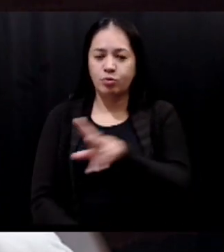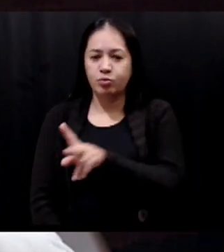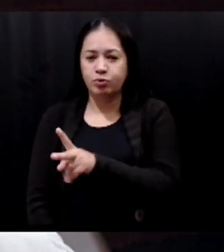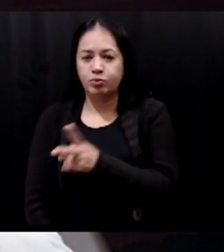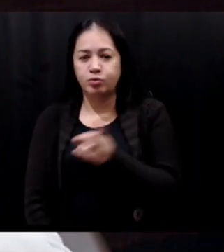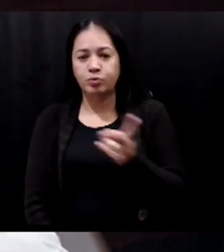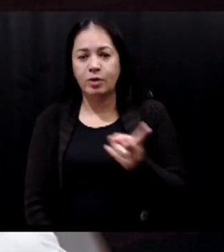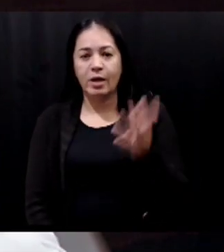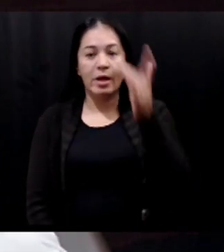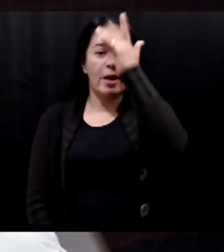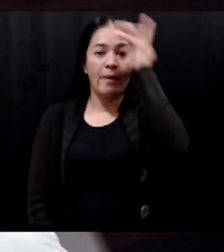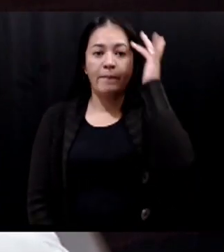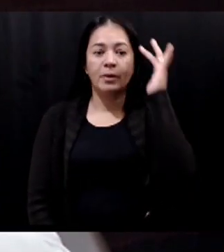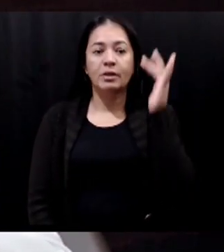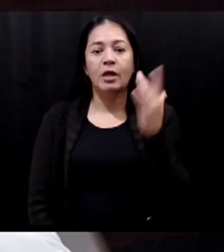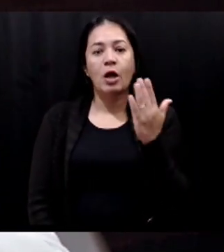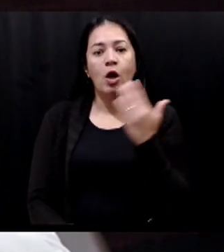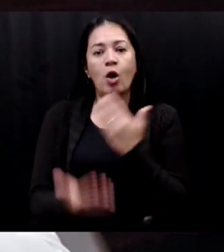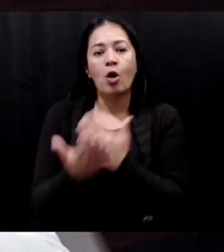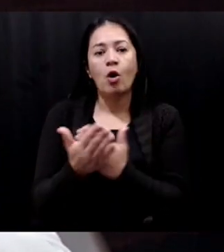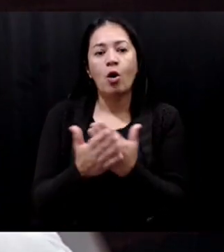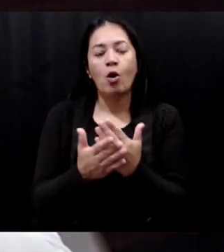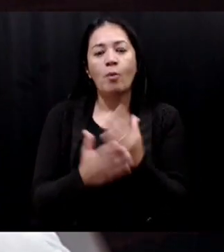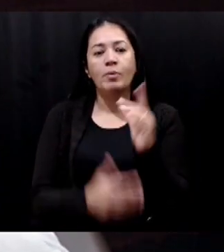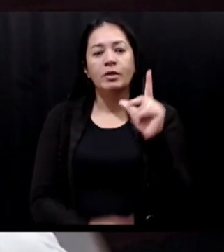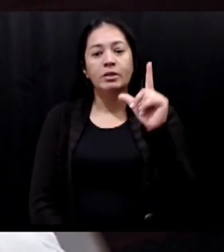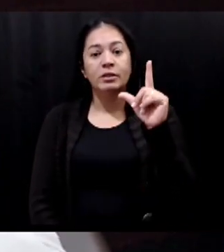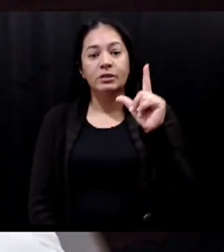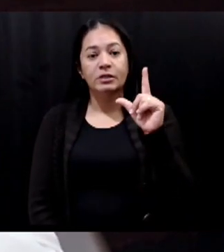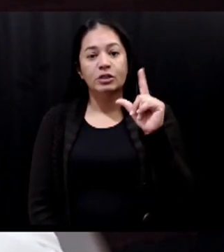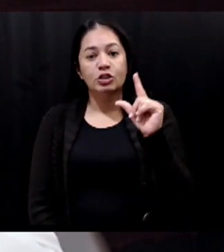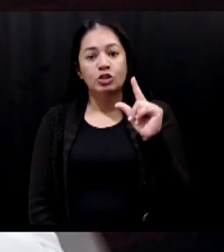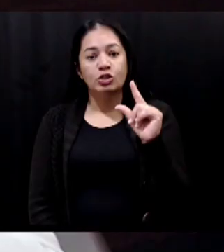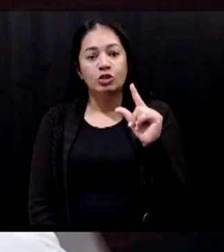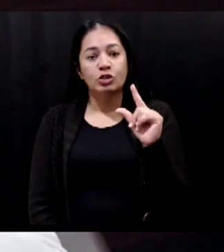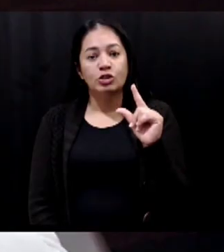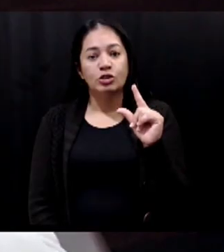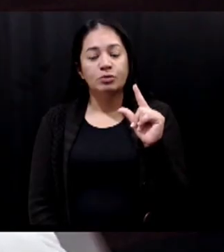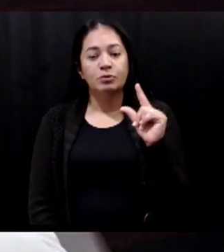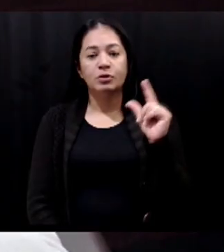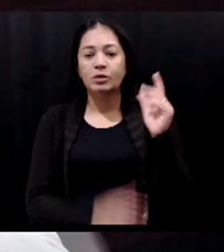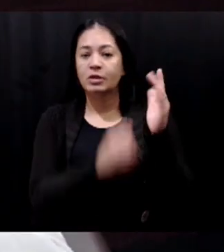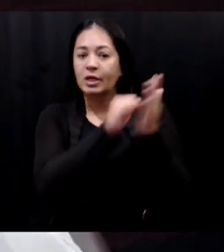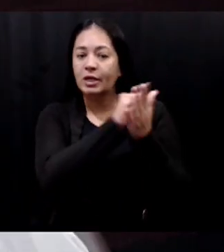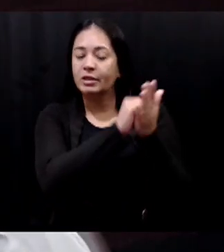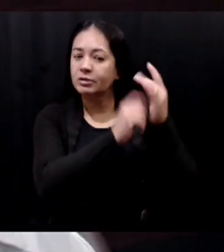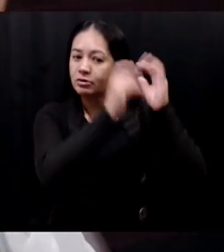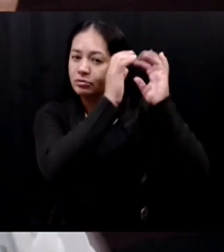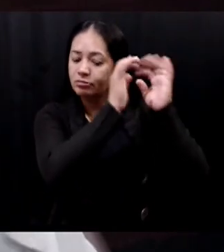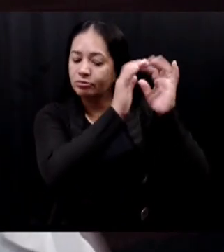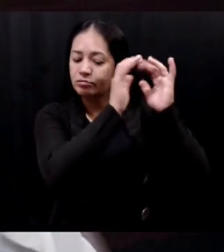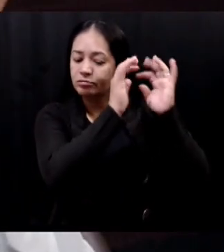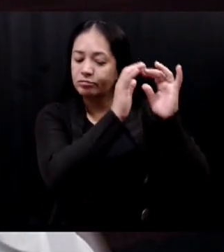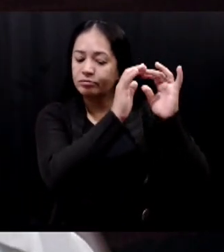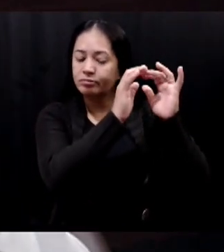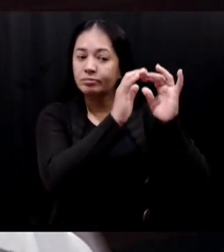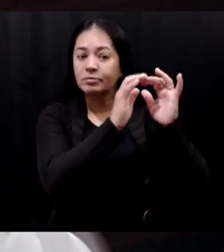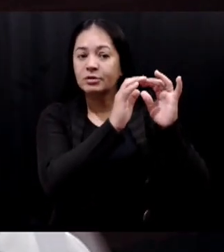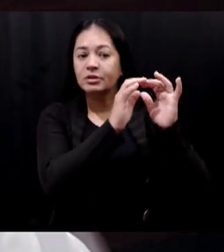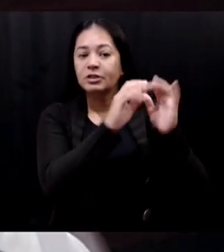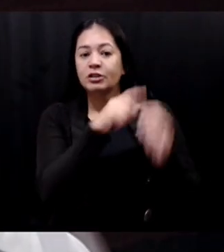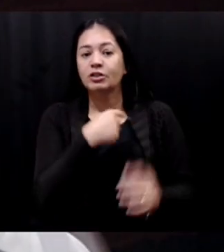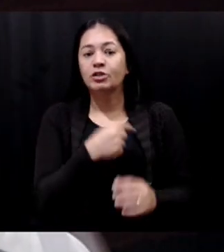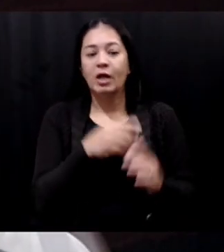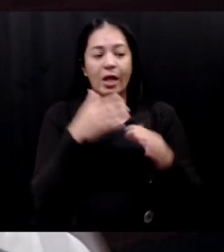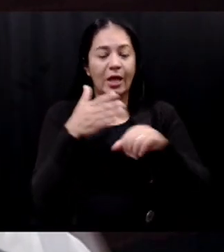ela começa a reduzir as atividades cerebrais do neocórtex frontal, que é a área consciente, para a gente acessar a